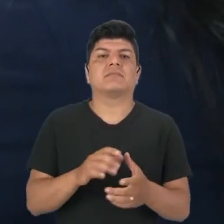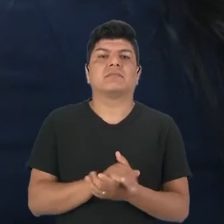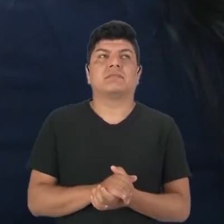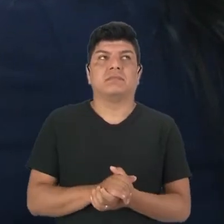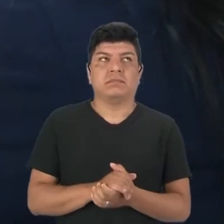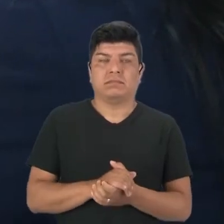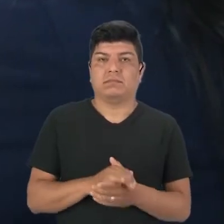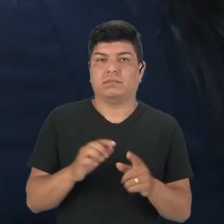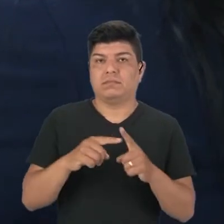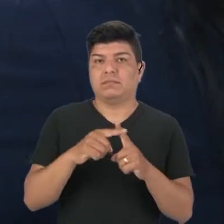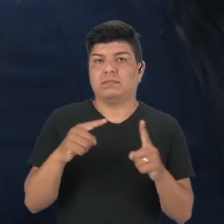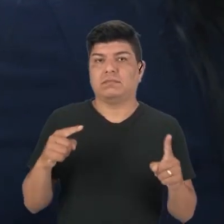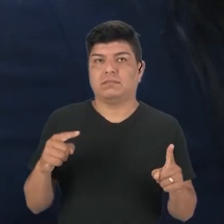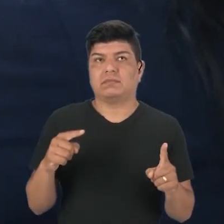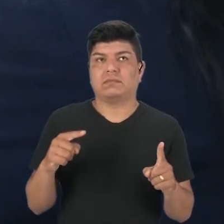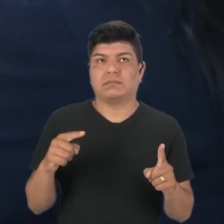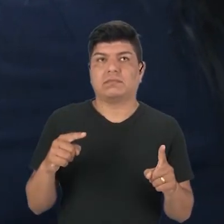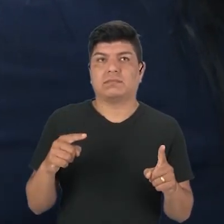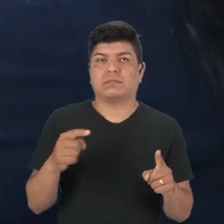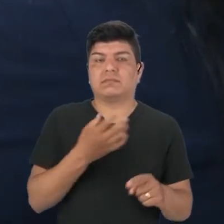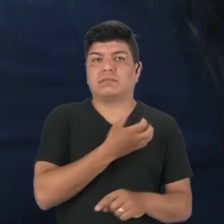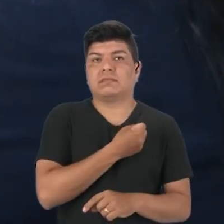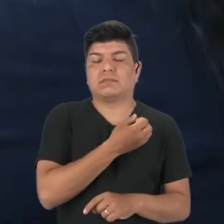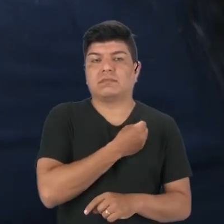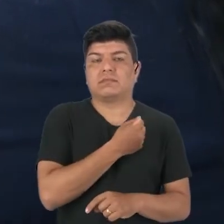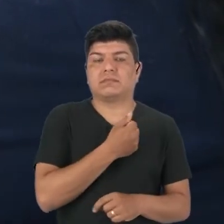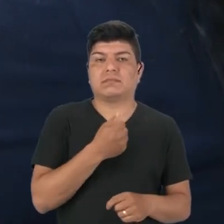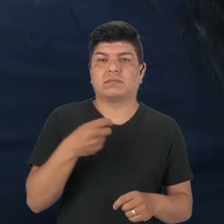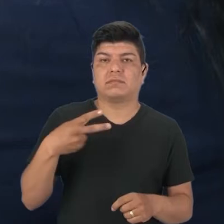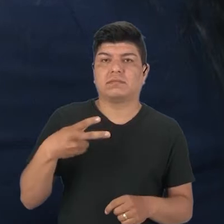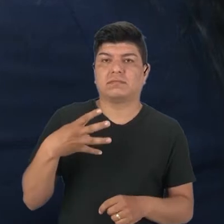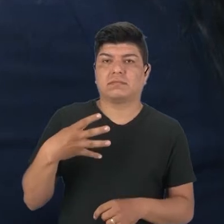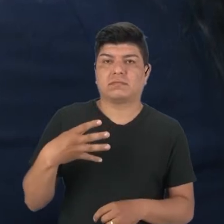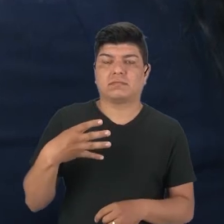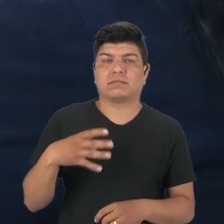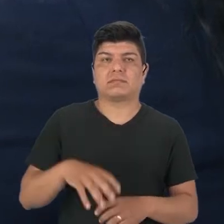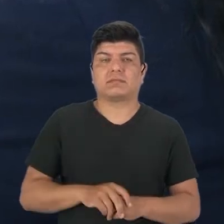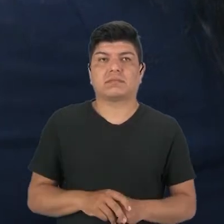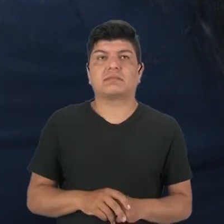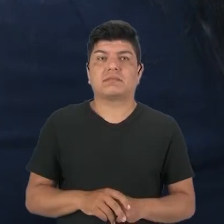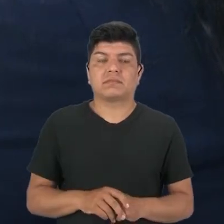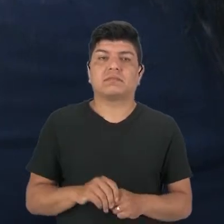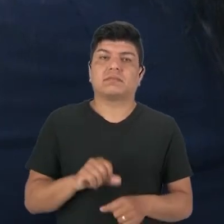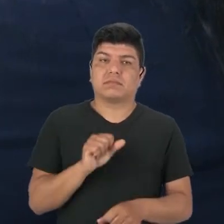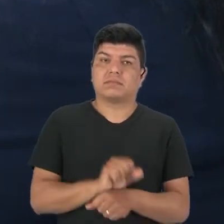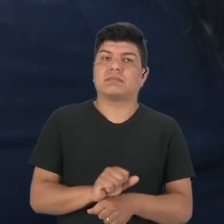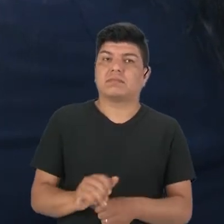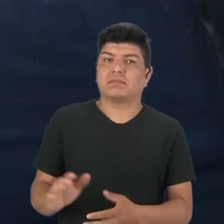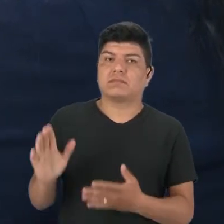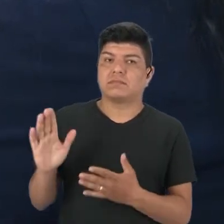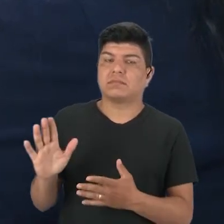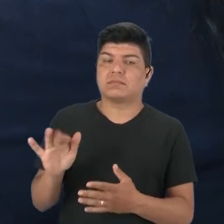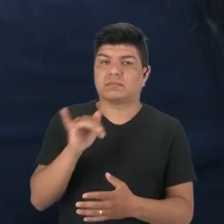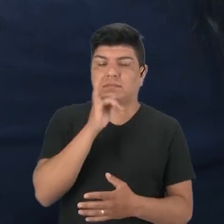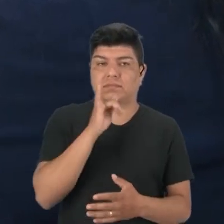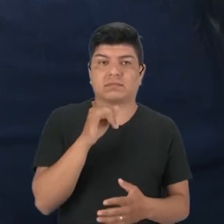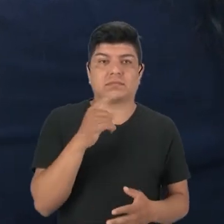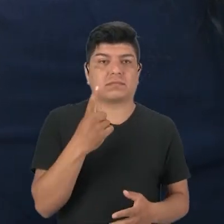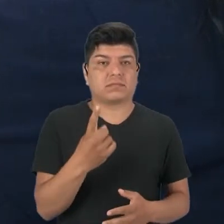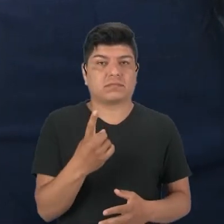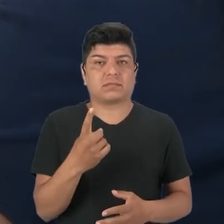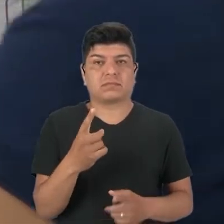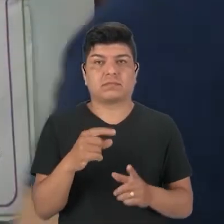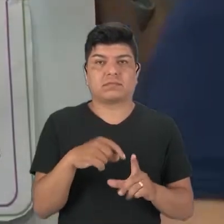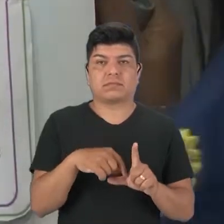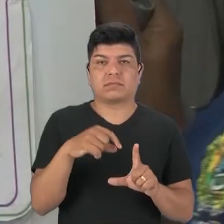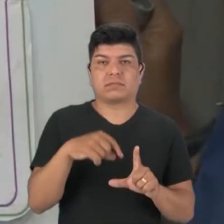No meio do numeral aqui, ó, 2 e 4. Eu parei exatamente aqui, ó. Vamos supor que tivesse uma barra aqui,